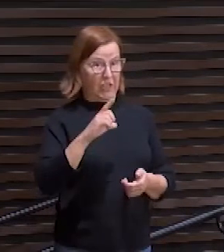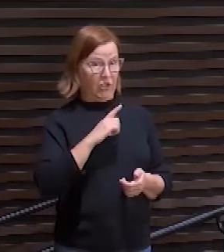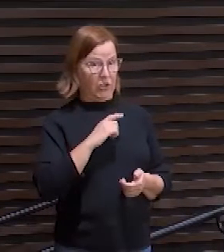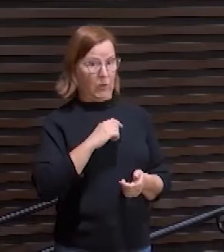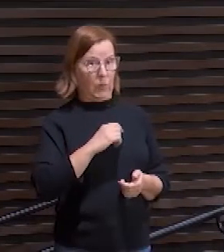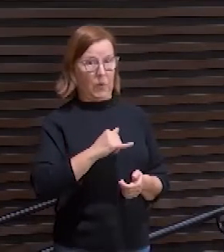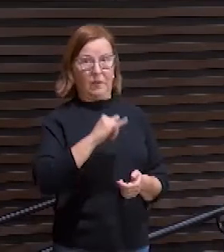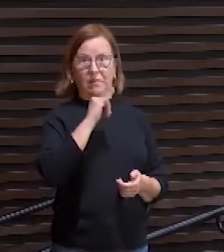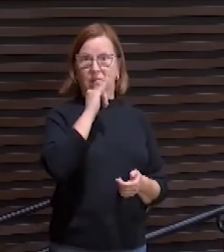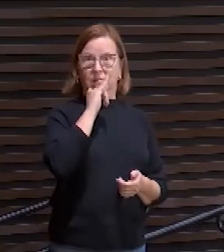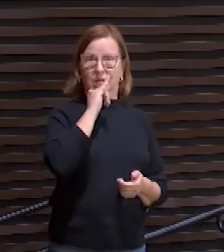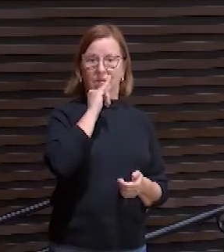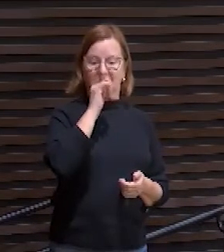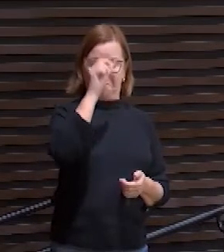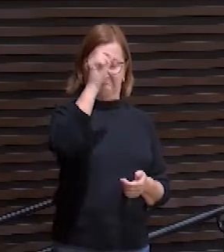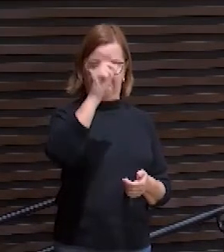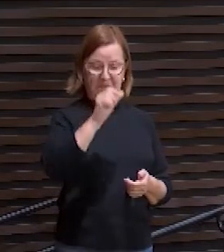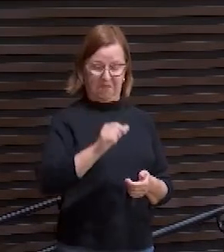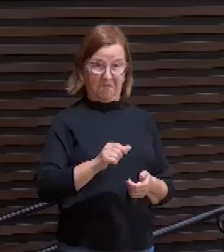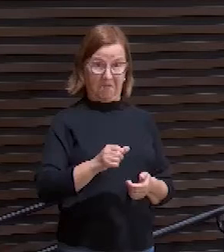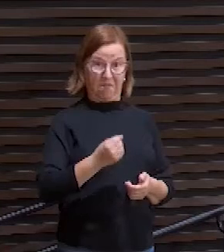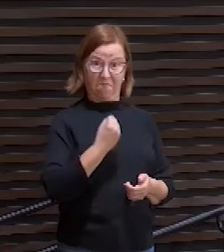exemplo de bom